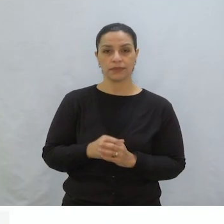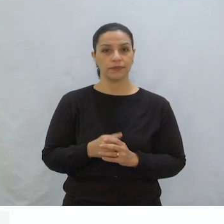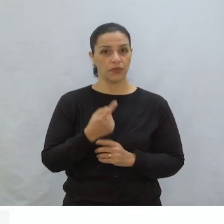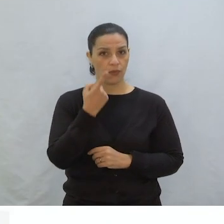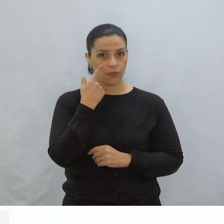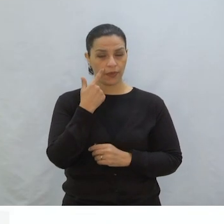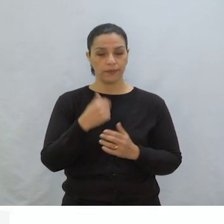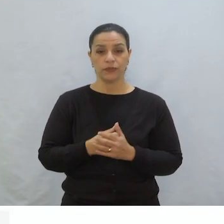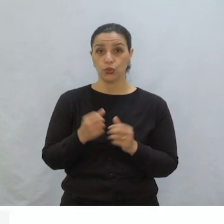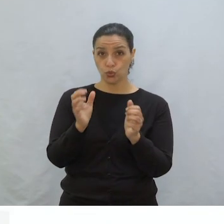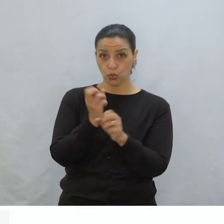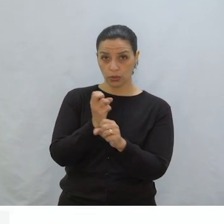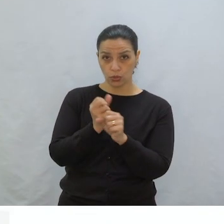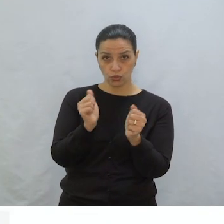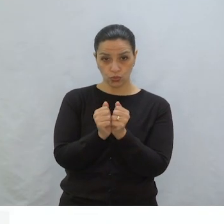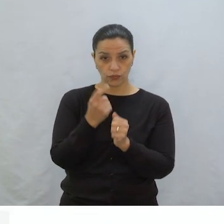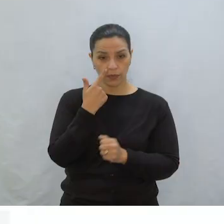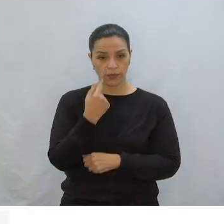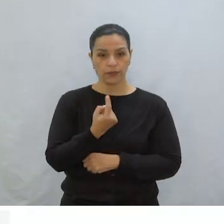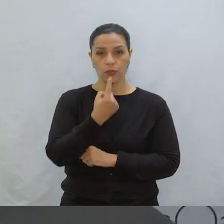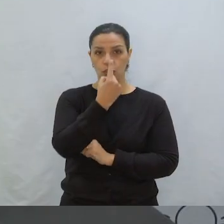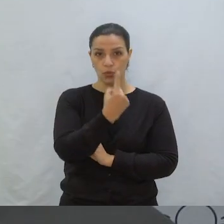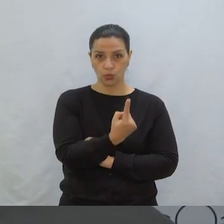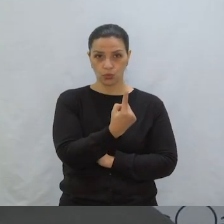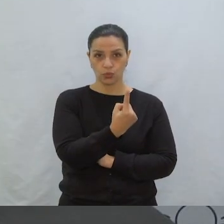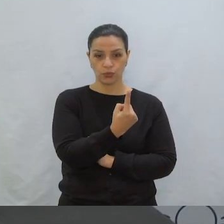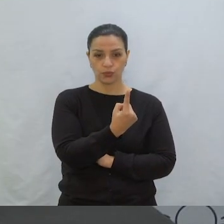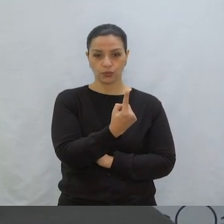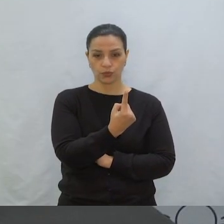3 bolas do Max. Vamos contar tudo junto agora?